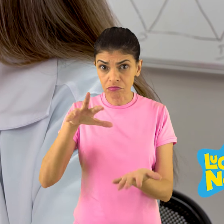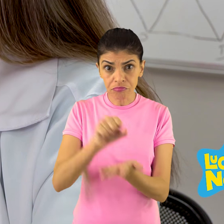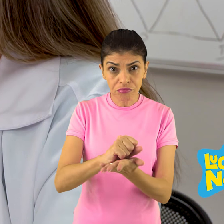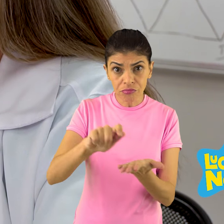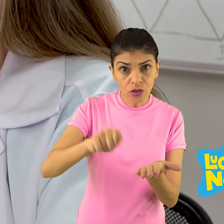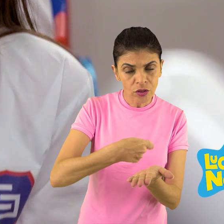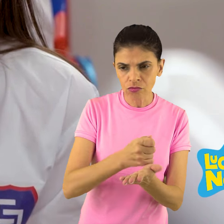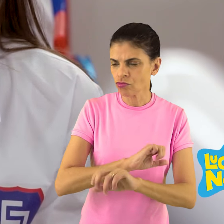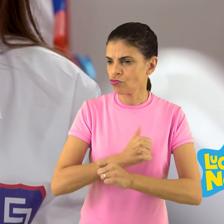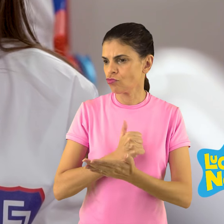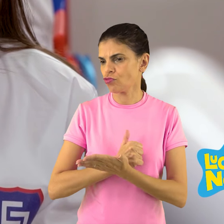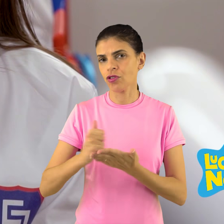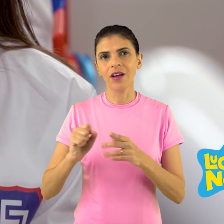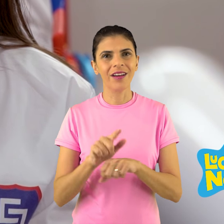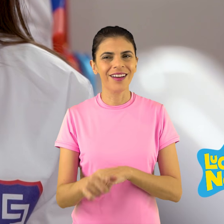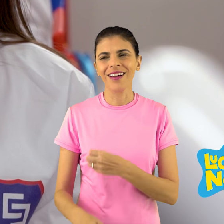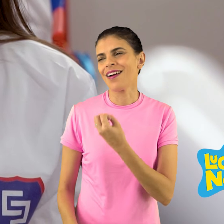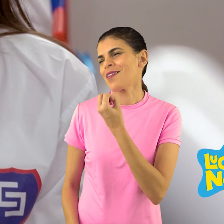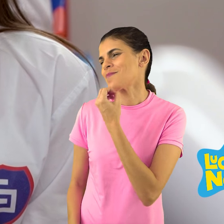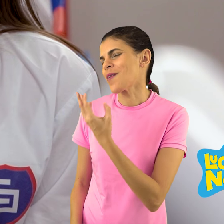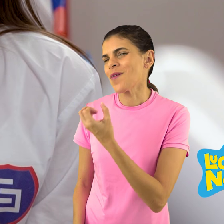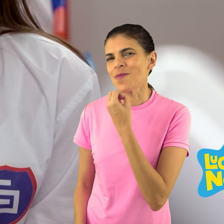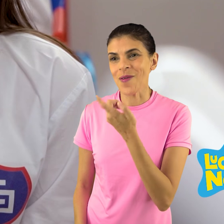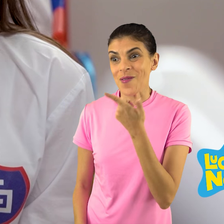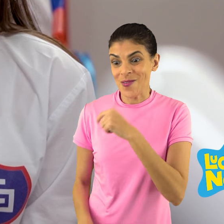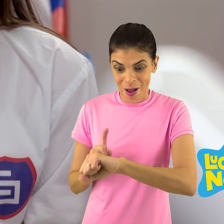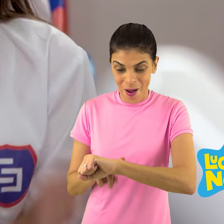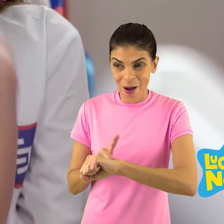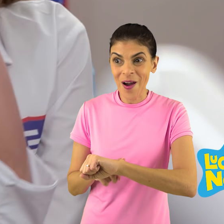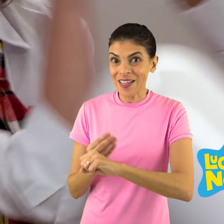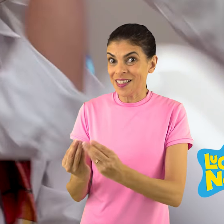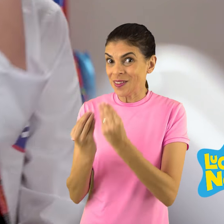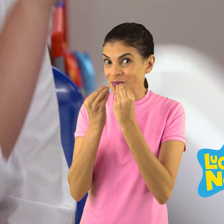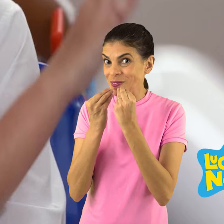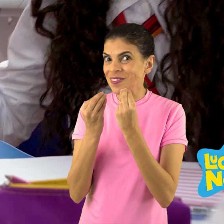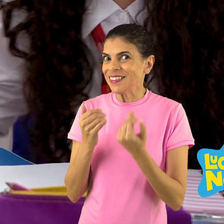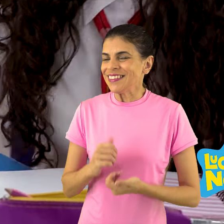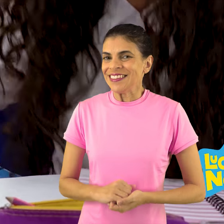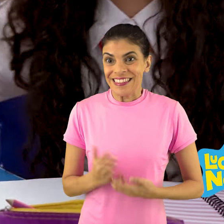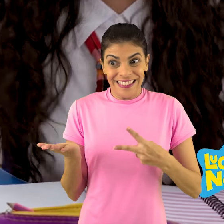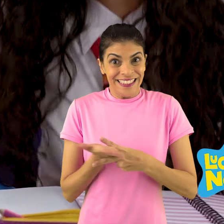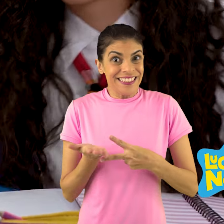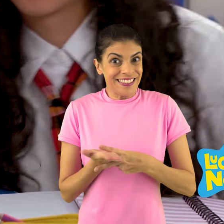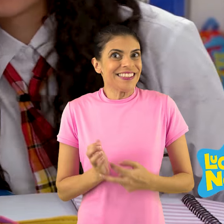vai ficar de fora. Que bom que o recreio já tá chegando.